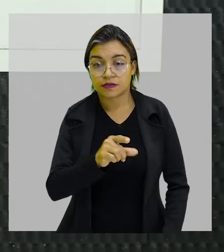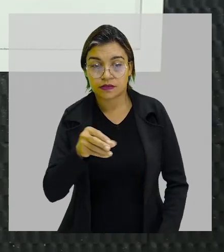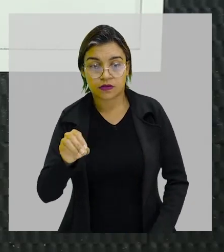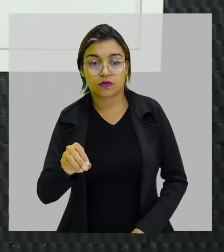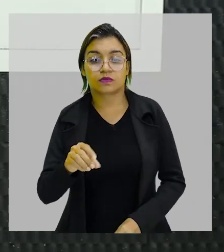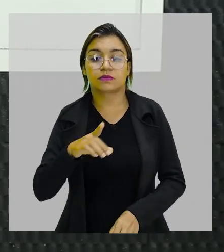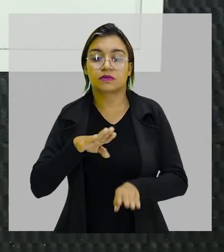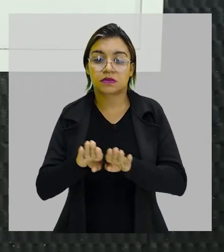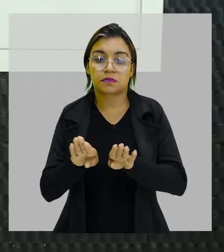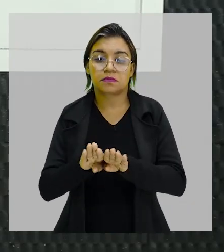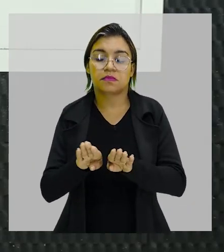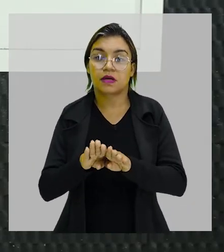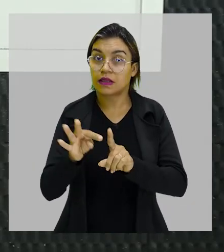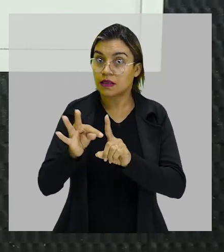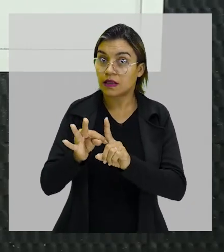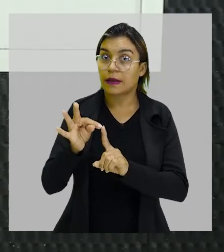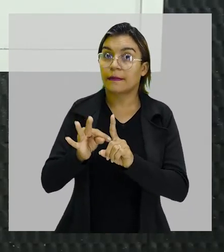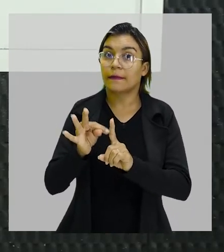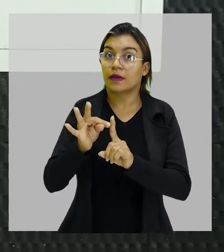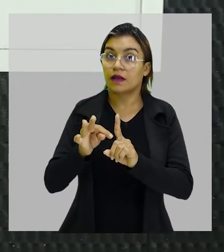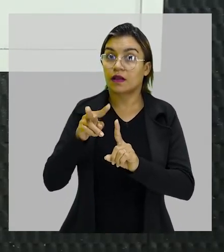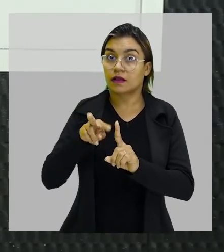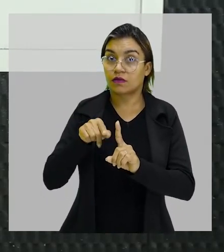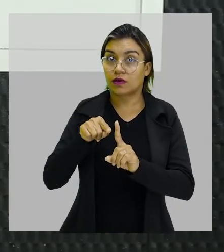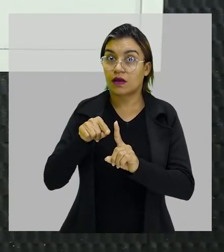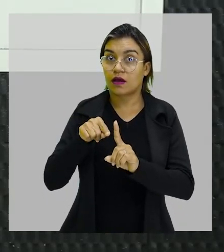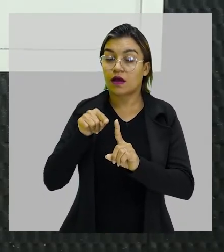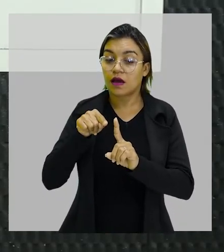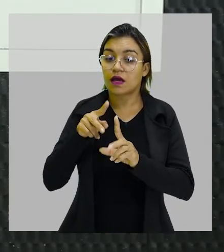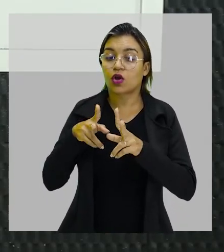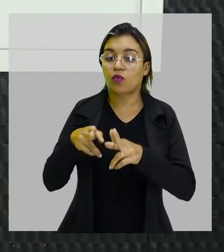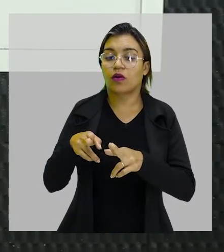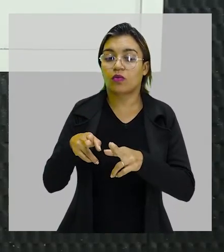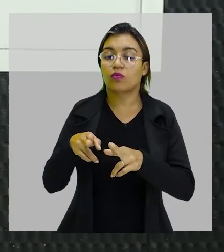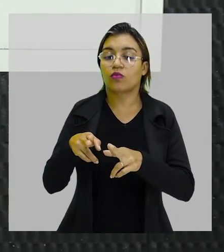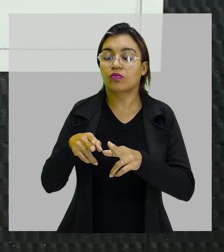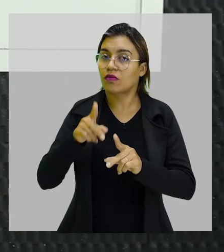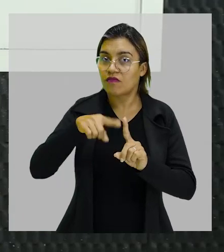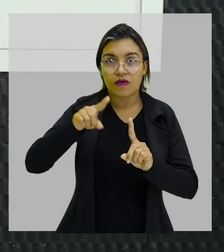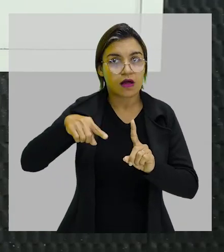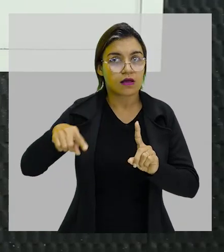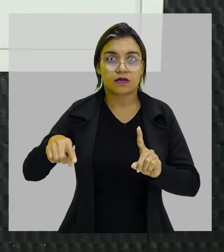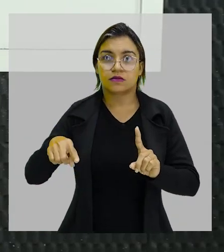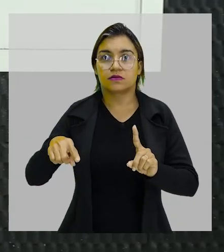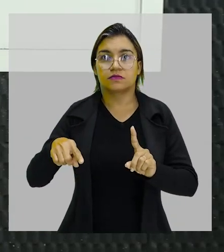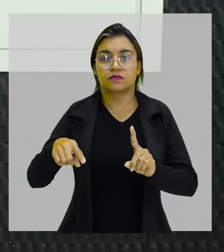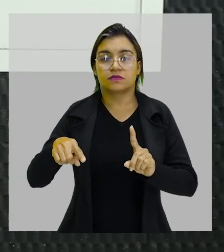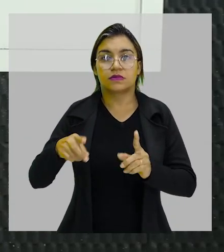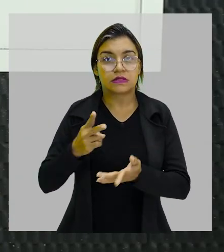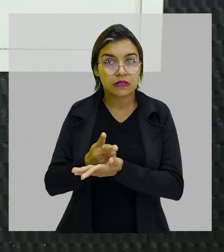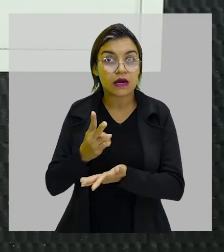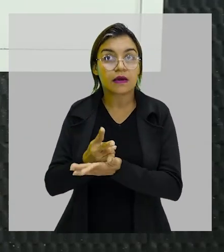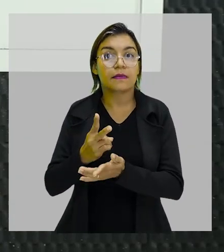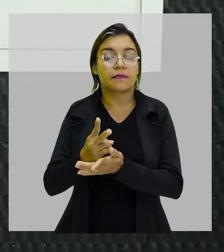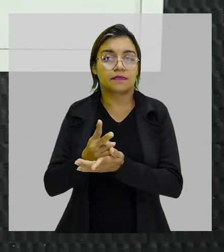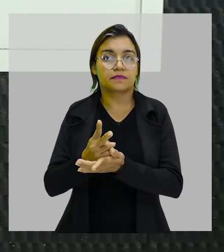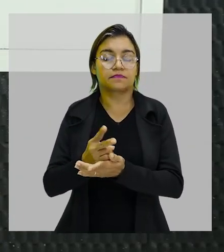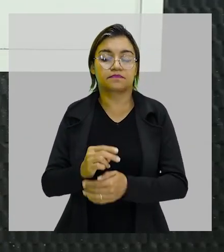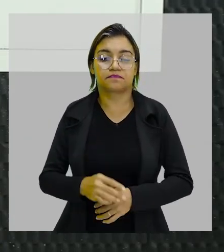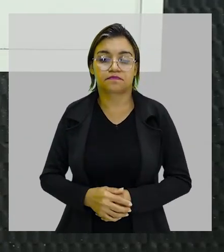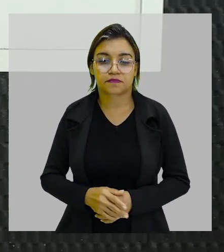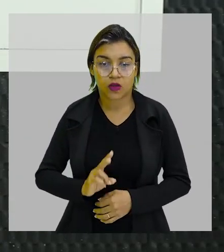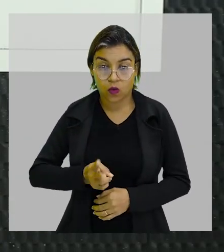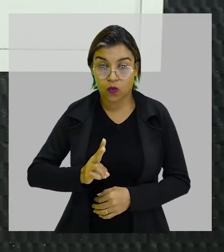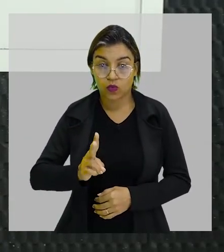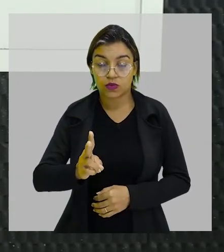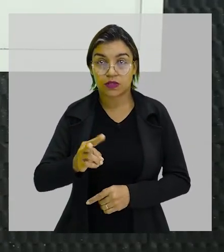Das temperaturas, né, ele diz que a temperatura é igual, né, sem deixar variar a temperatura, então quer dizer que a temperatura se mantém constante,